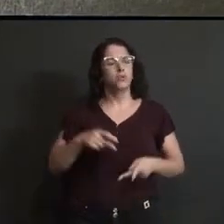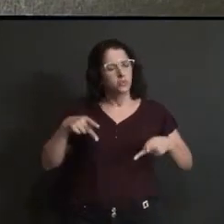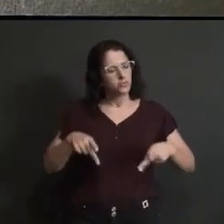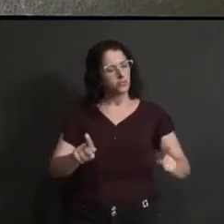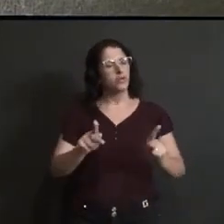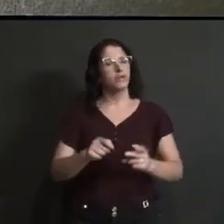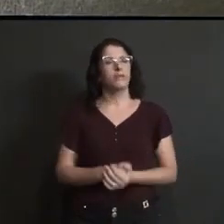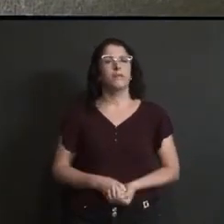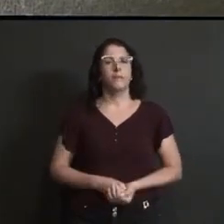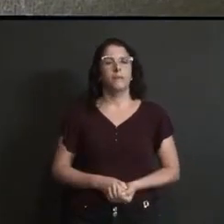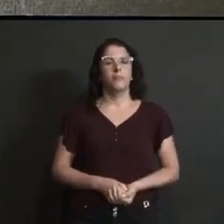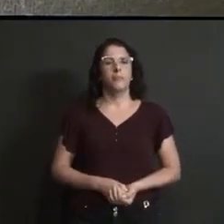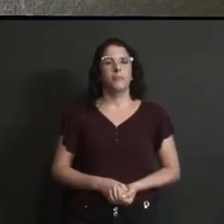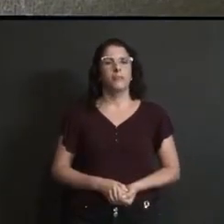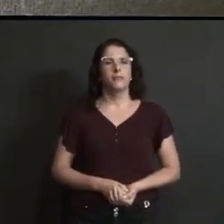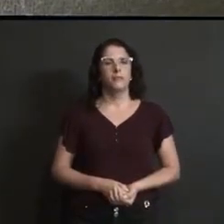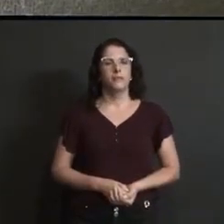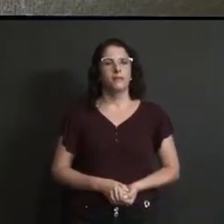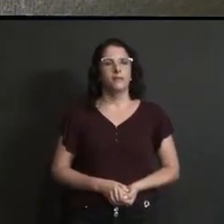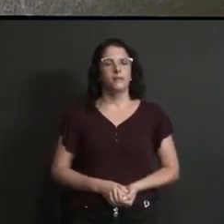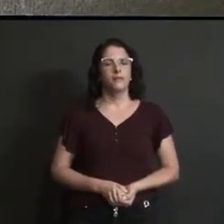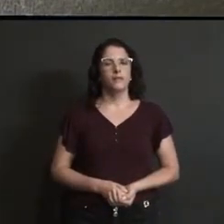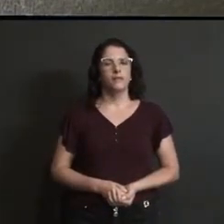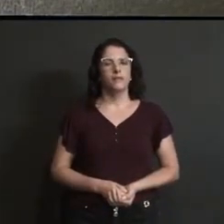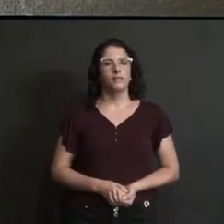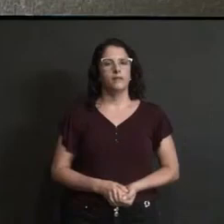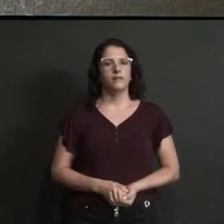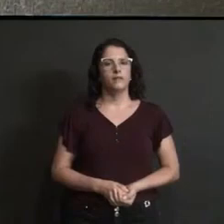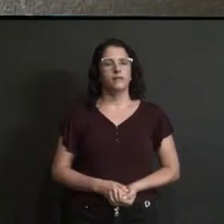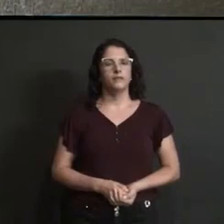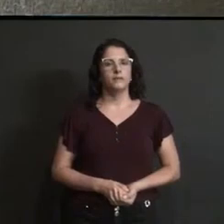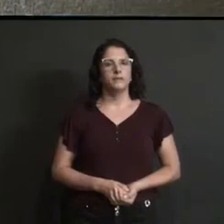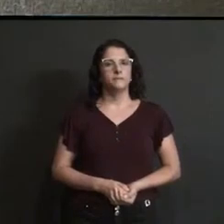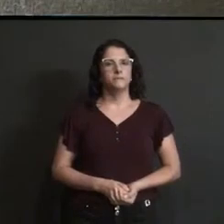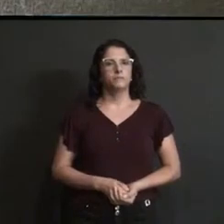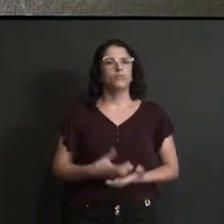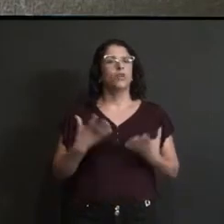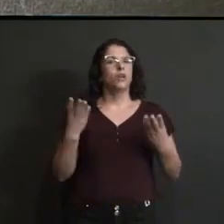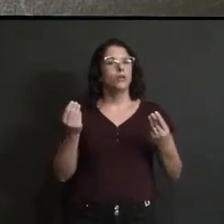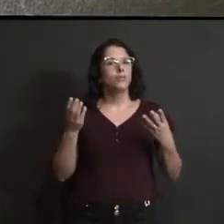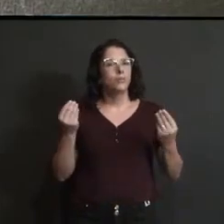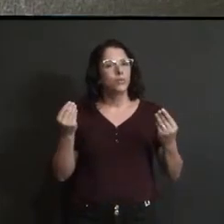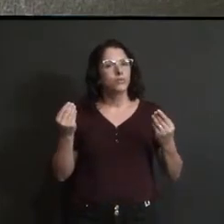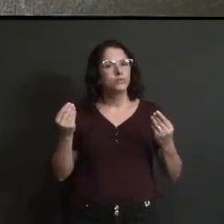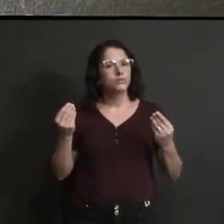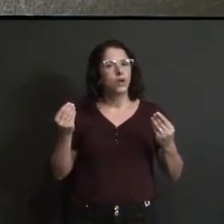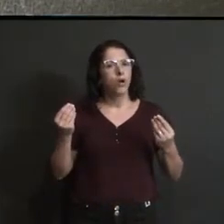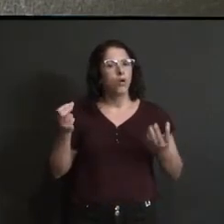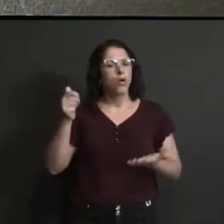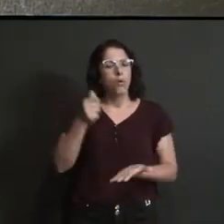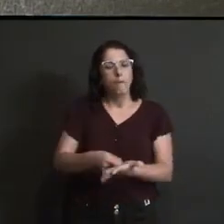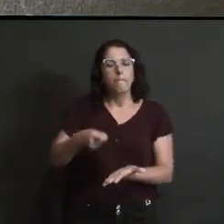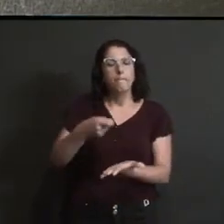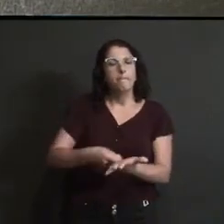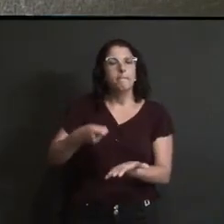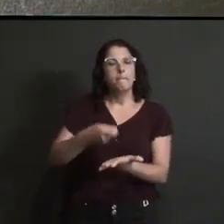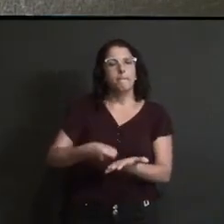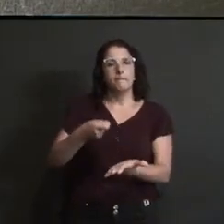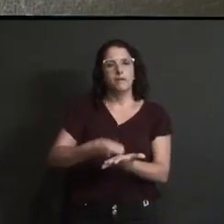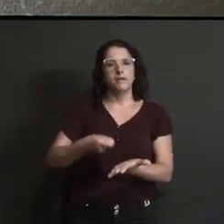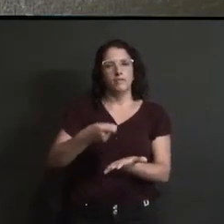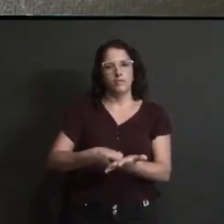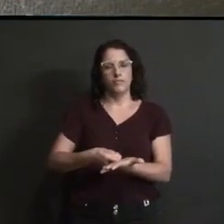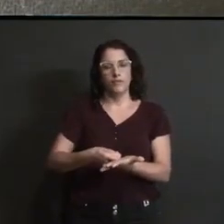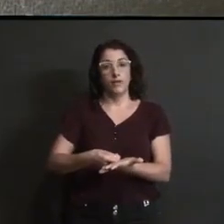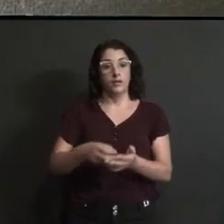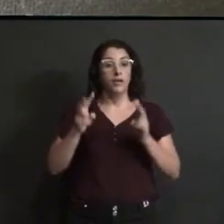O processo deles foi vencedor, alcançado. E muitos continuam alcançando. Quando você olha para a história